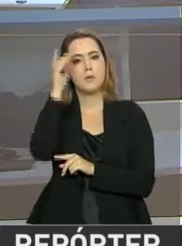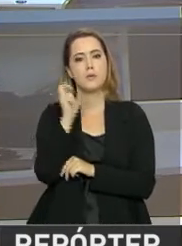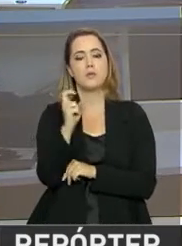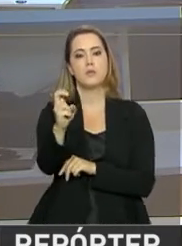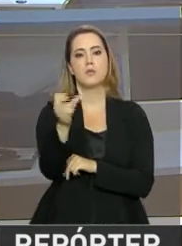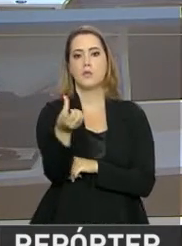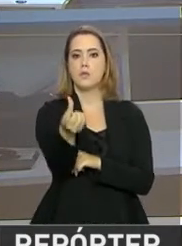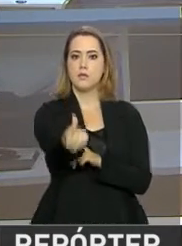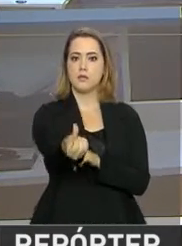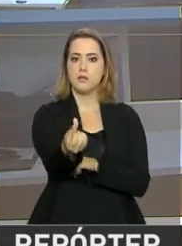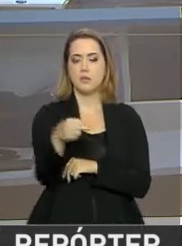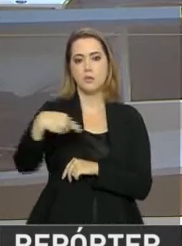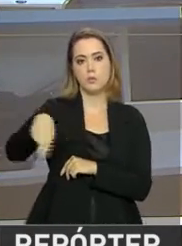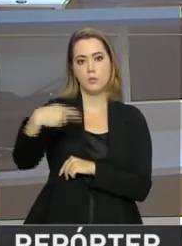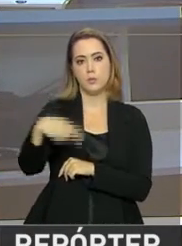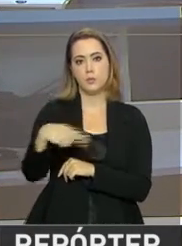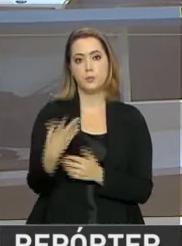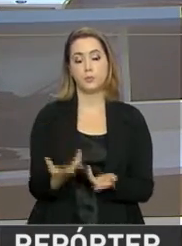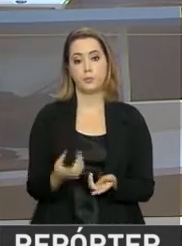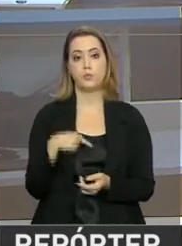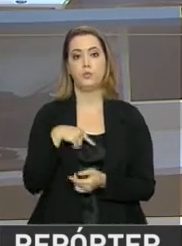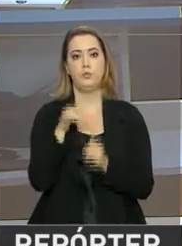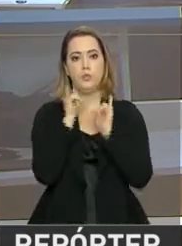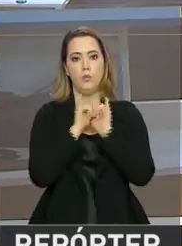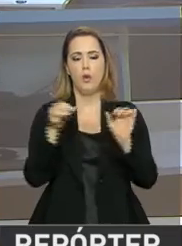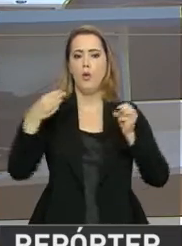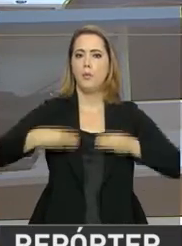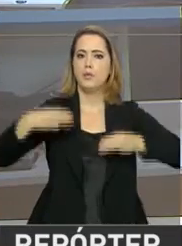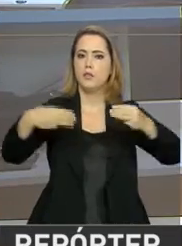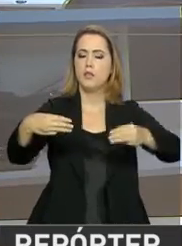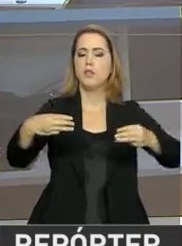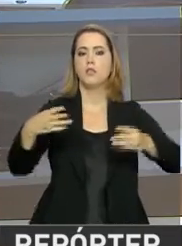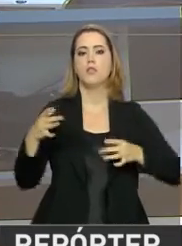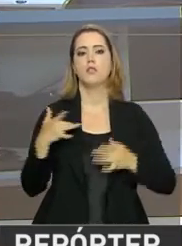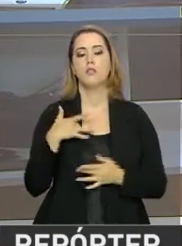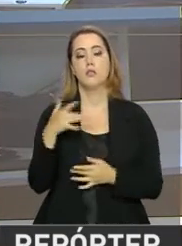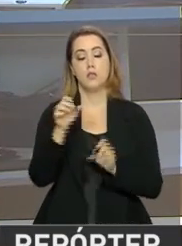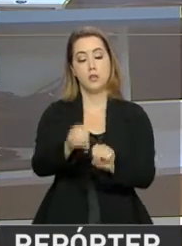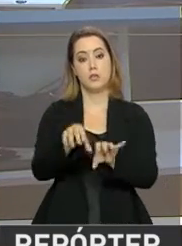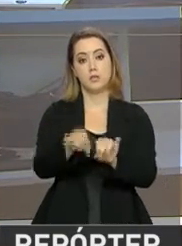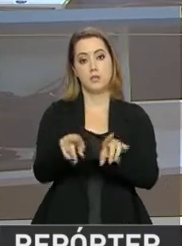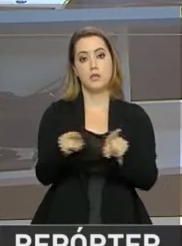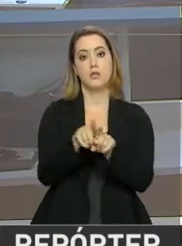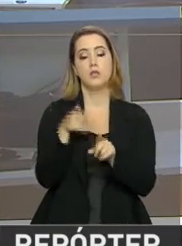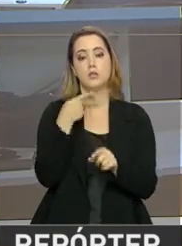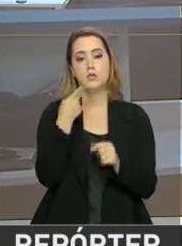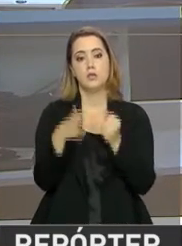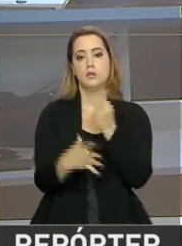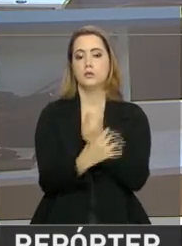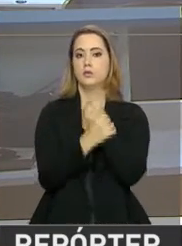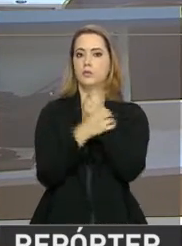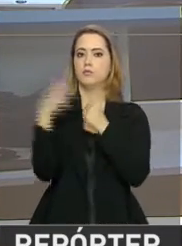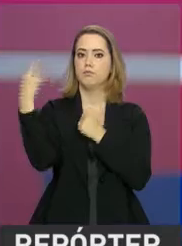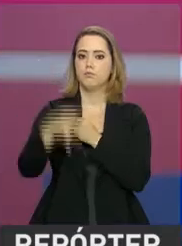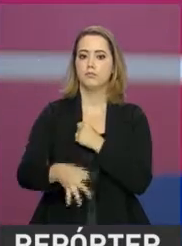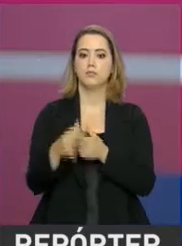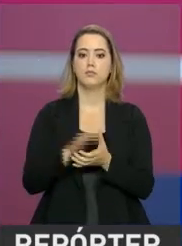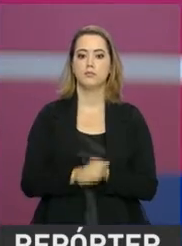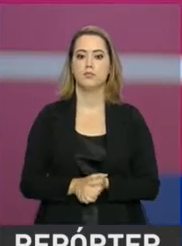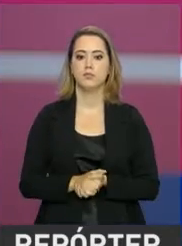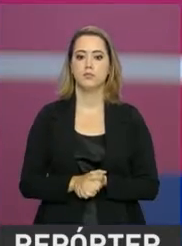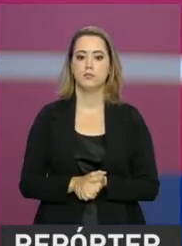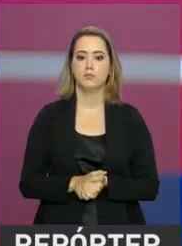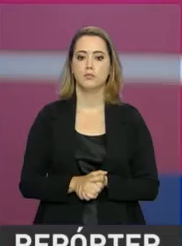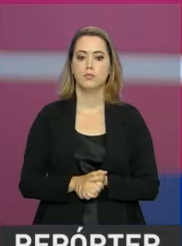nos dias 5 e 6 de novembro segundo o ministro da educação a segurança do exame está garantida com